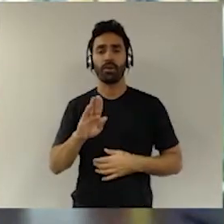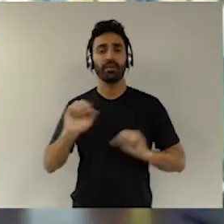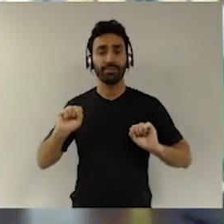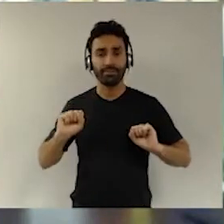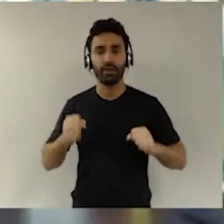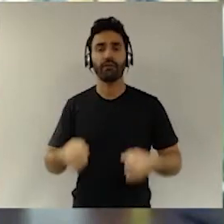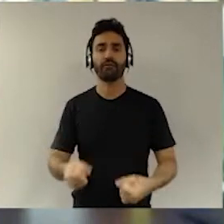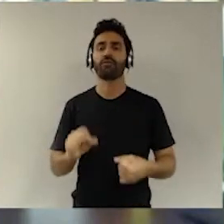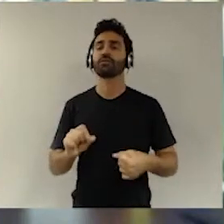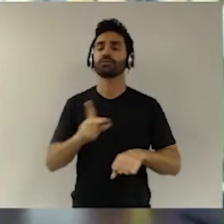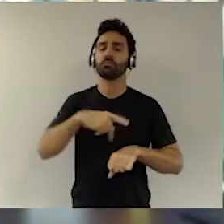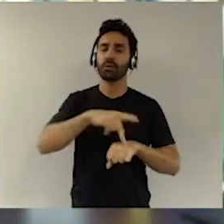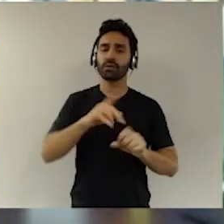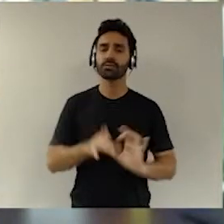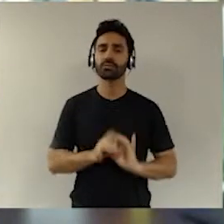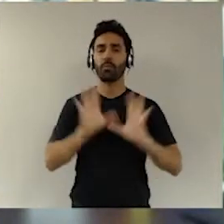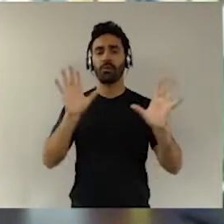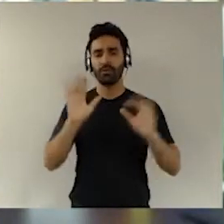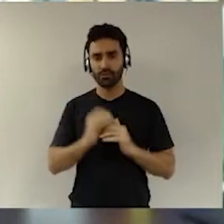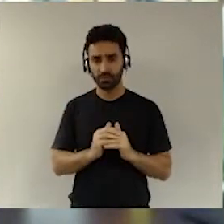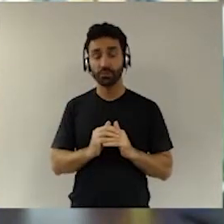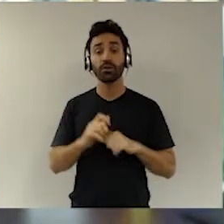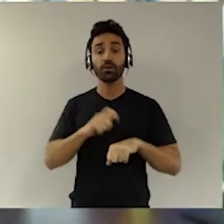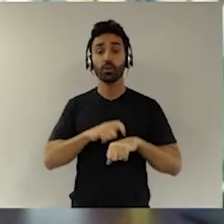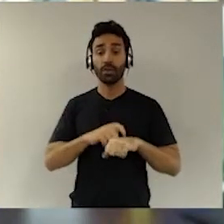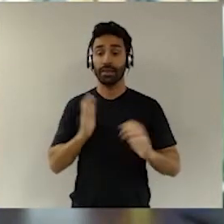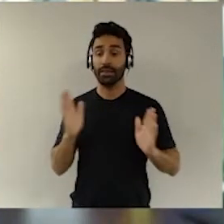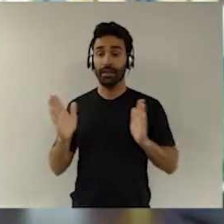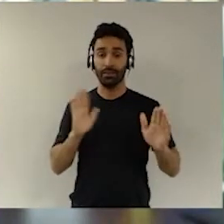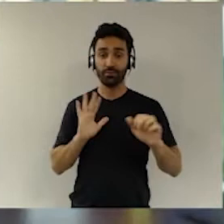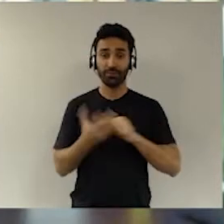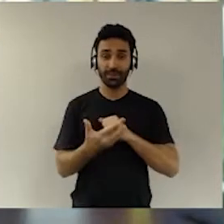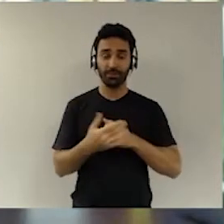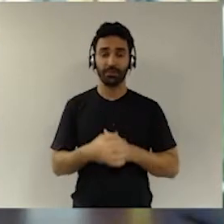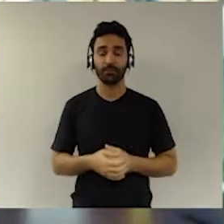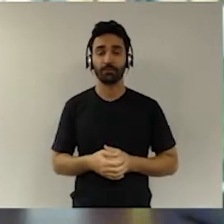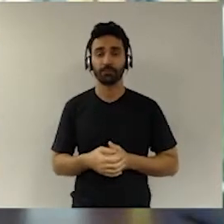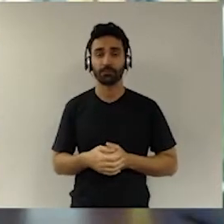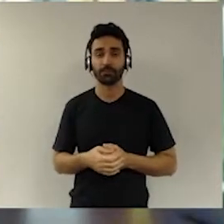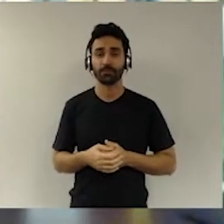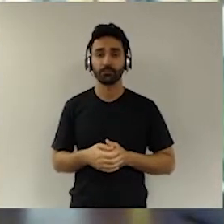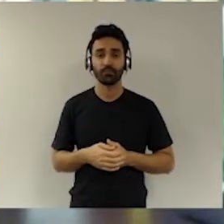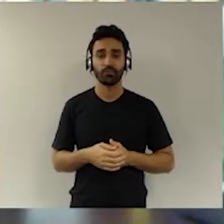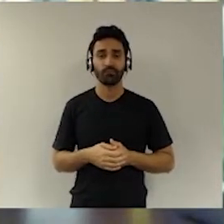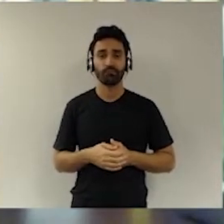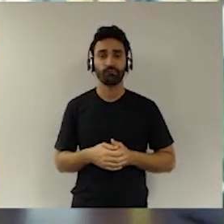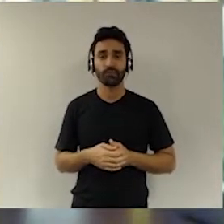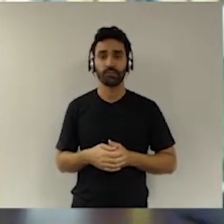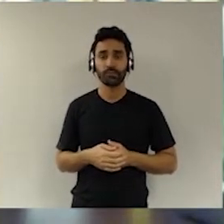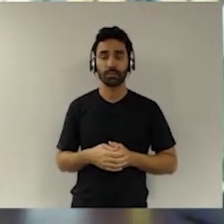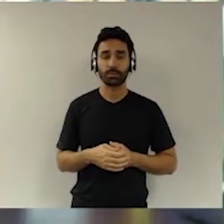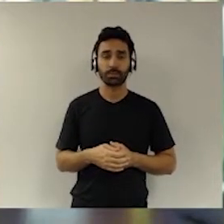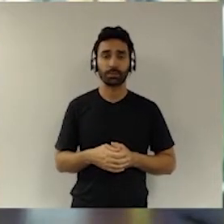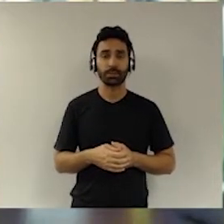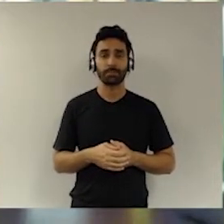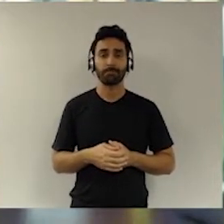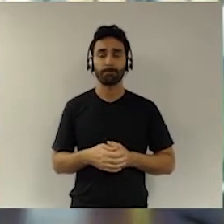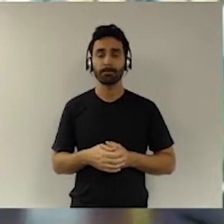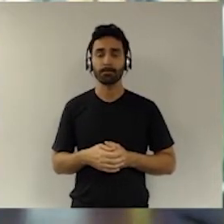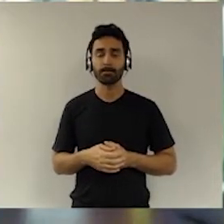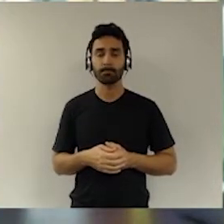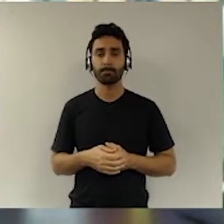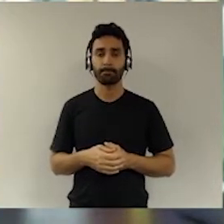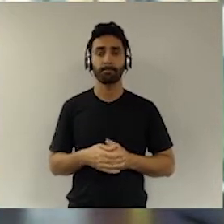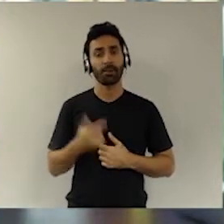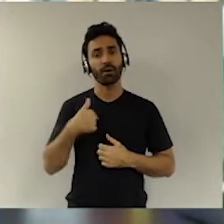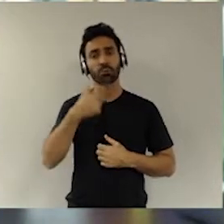do Estado Democrático de Direito em tempos de pandemia. Neste tema proposto, penso que